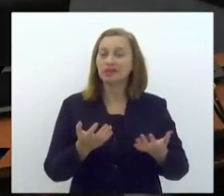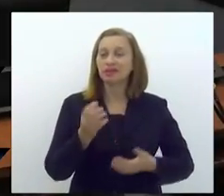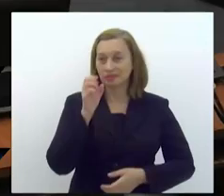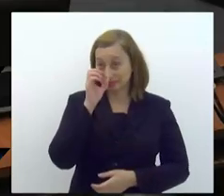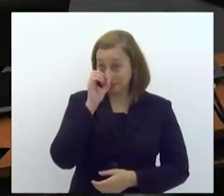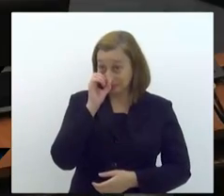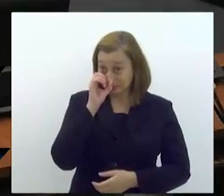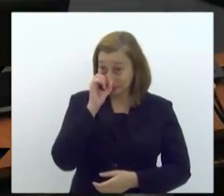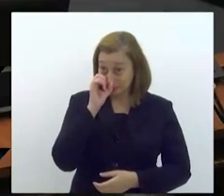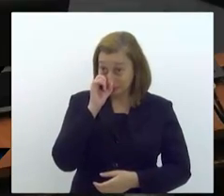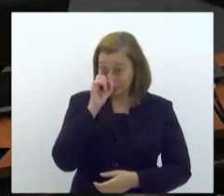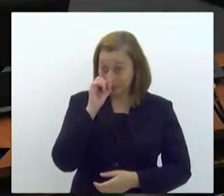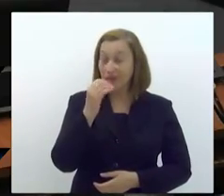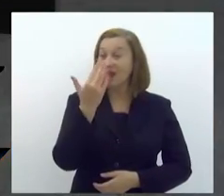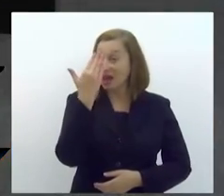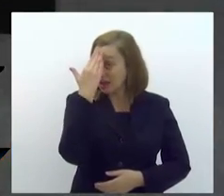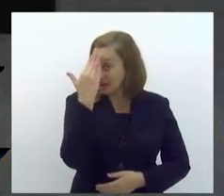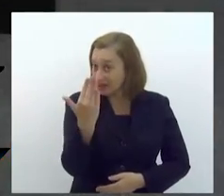agradecer